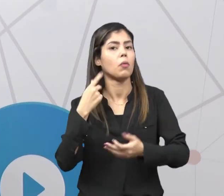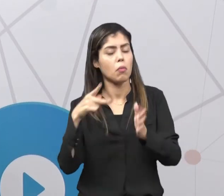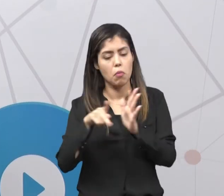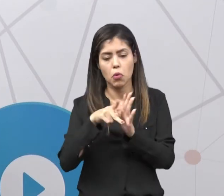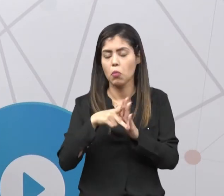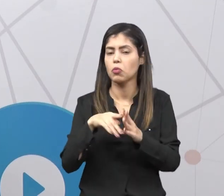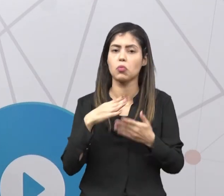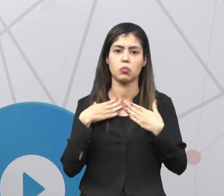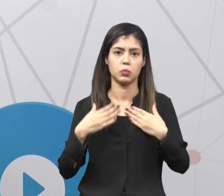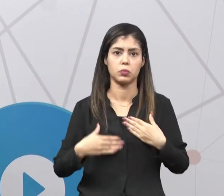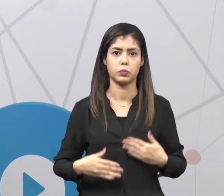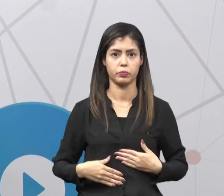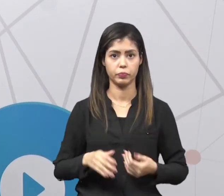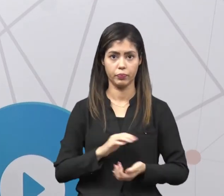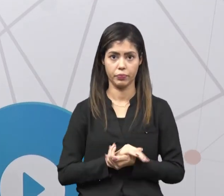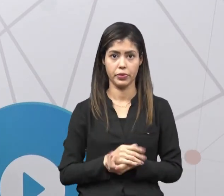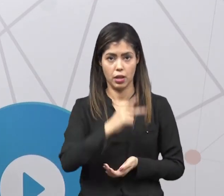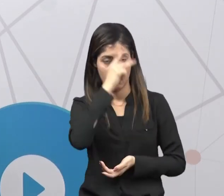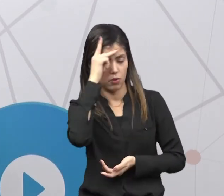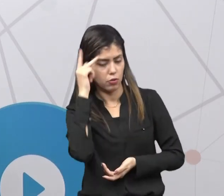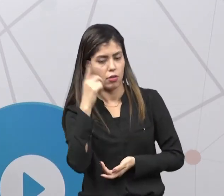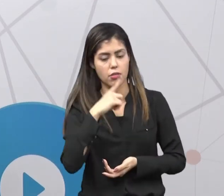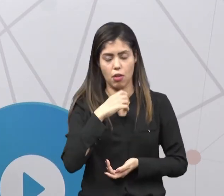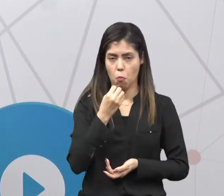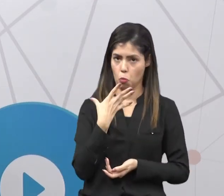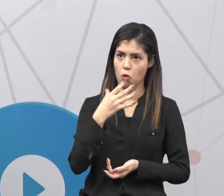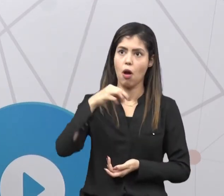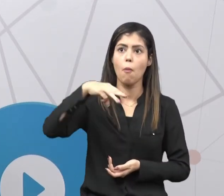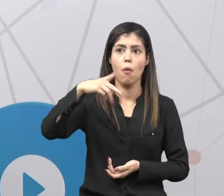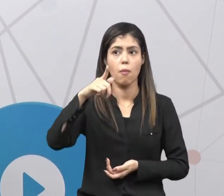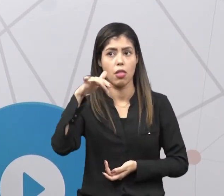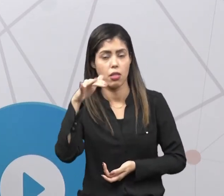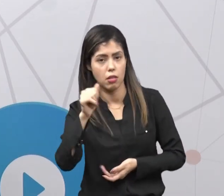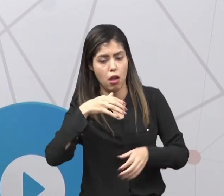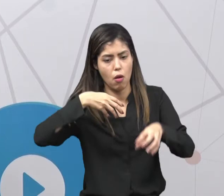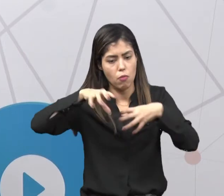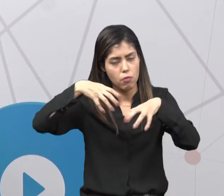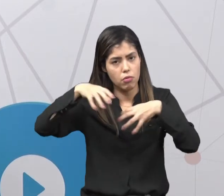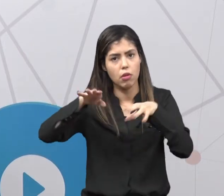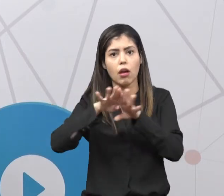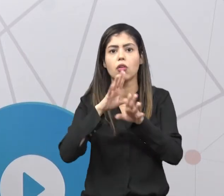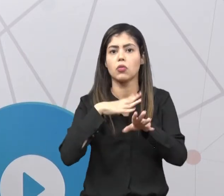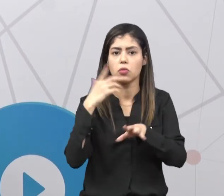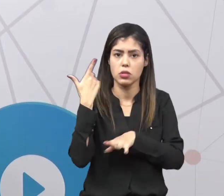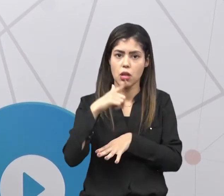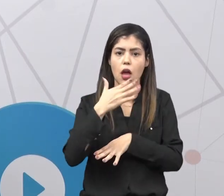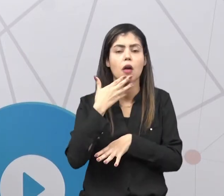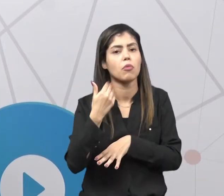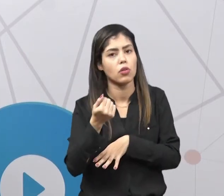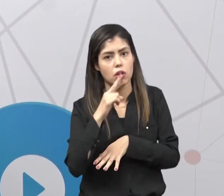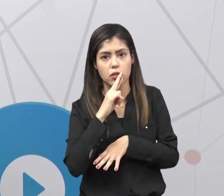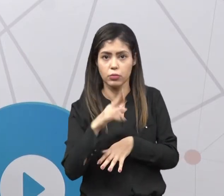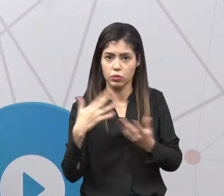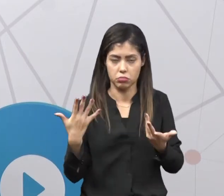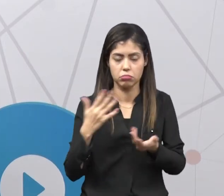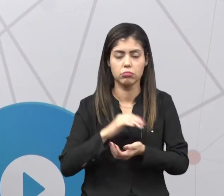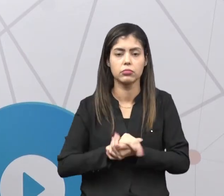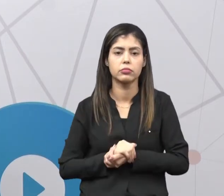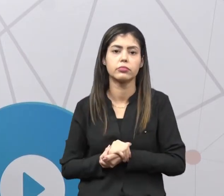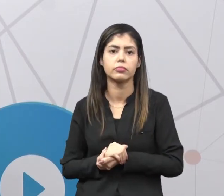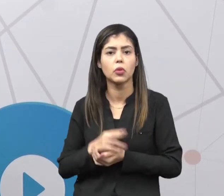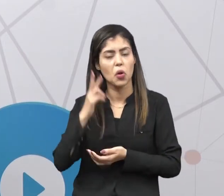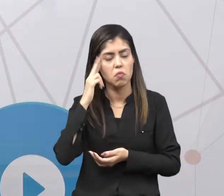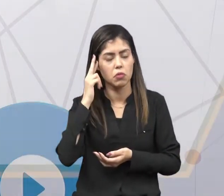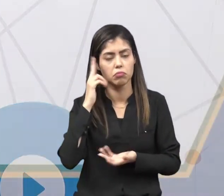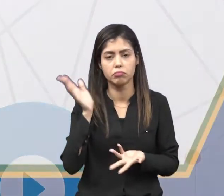peso corporal. Pessoas que têm boa mobilidade conseguem desempenhar melhor e conseguem ter melhores resultados,